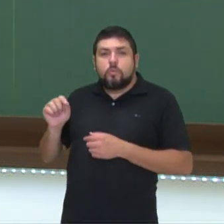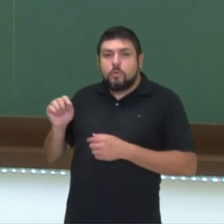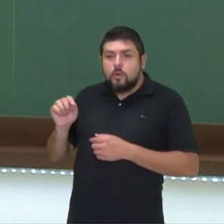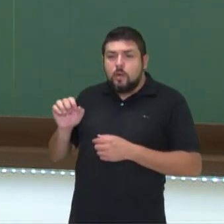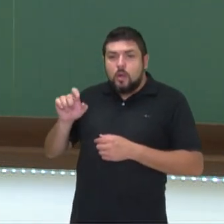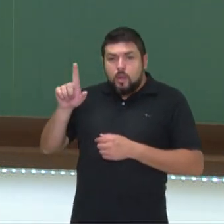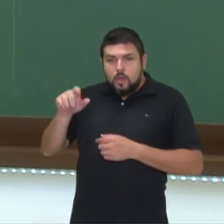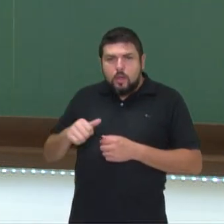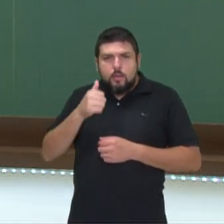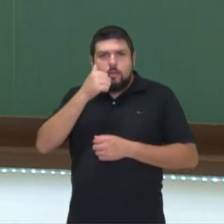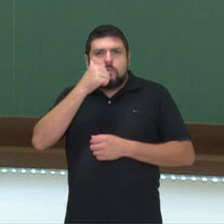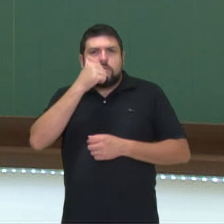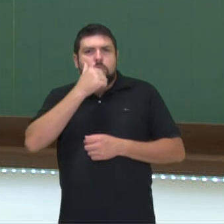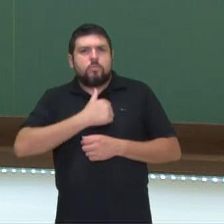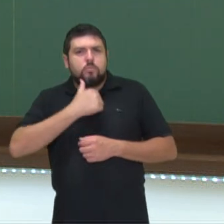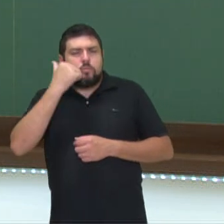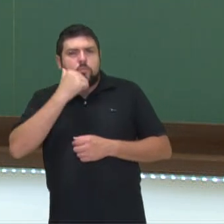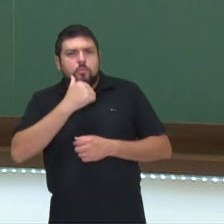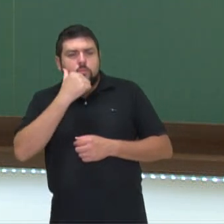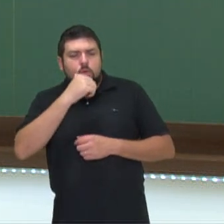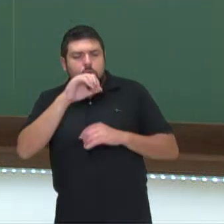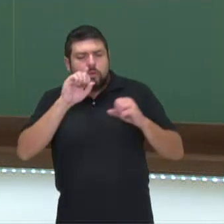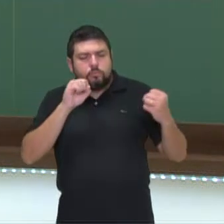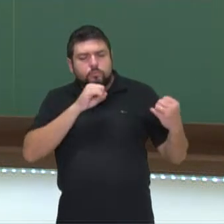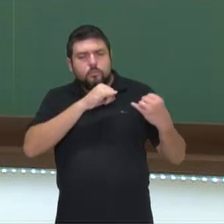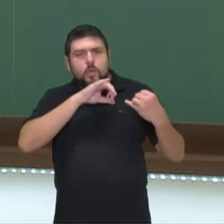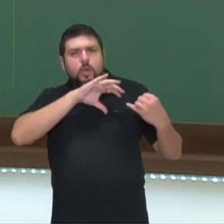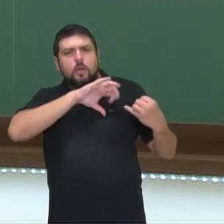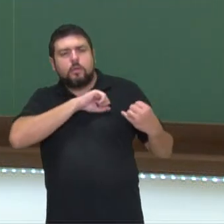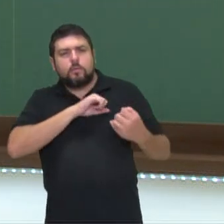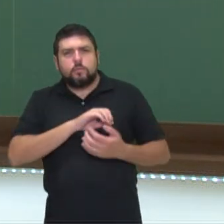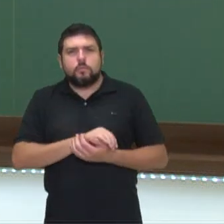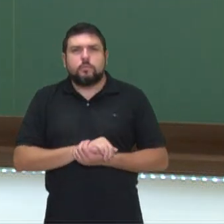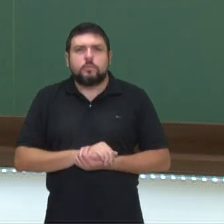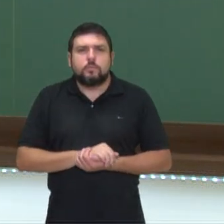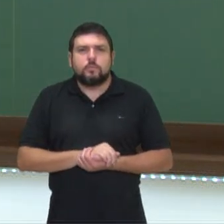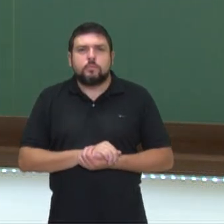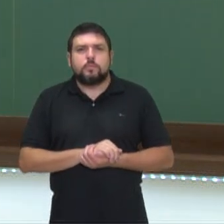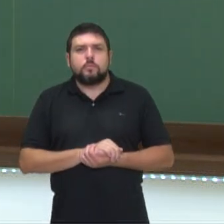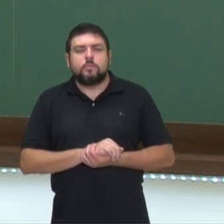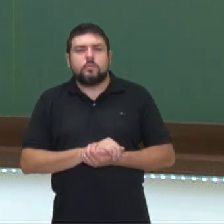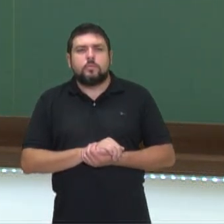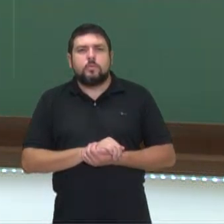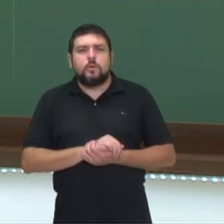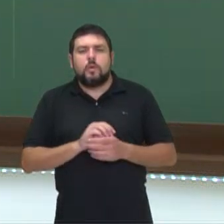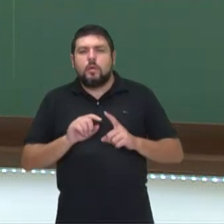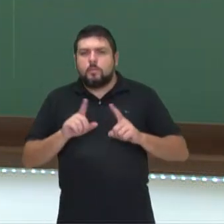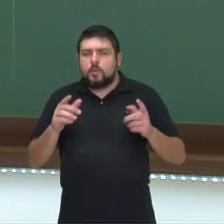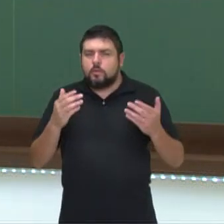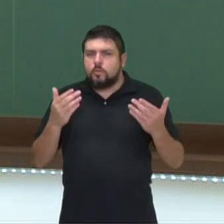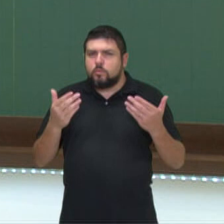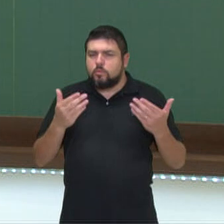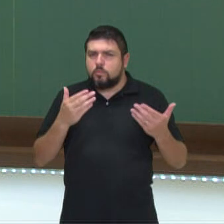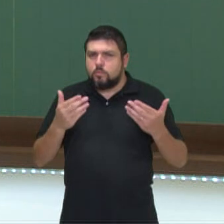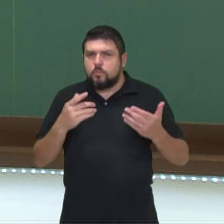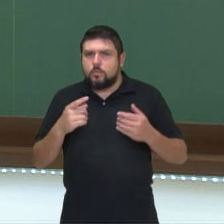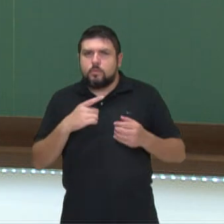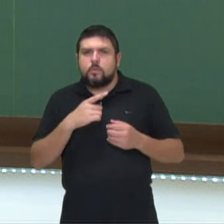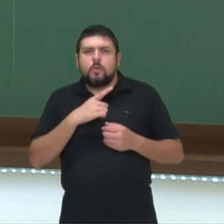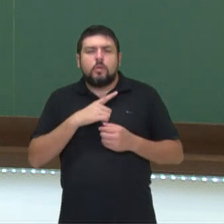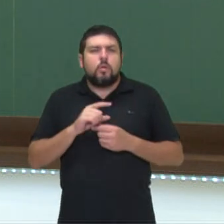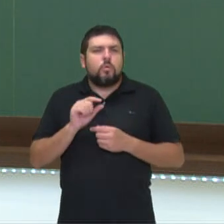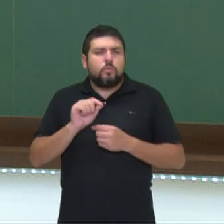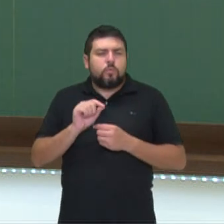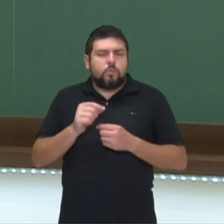né? O fim da história, podemos dizer. A conclusão já é final, né? Mas temos aqui um reforço, um destaque, isso que eu